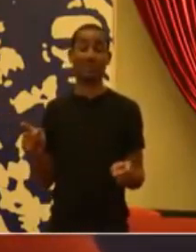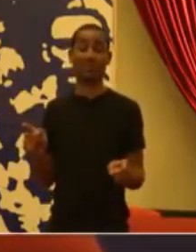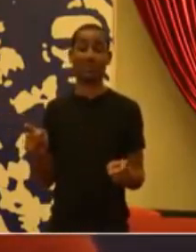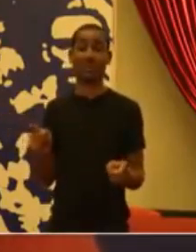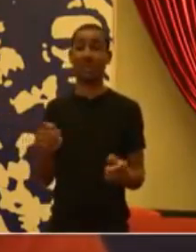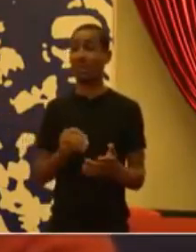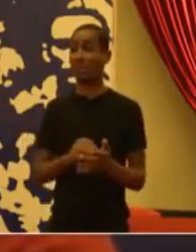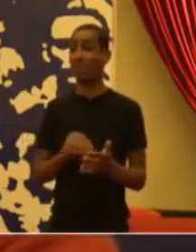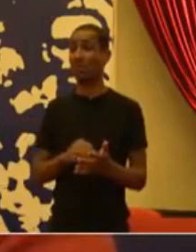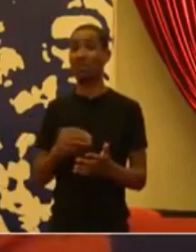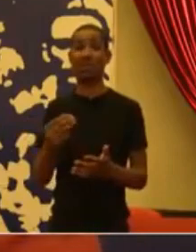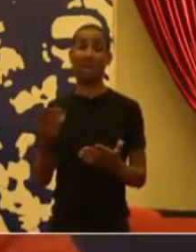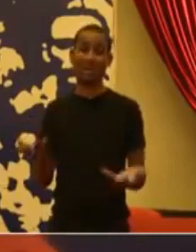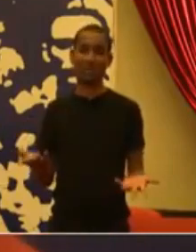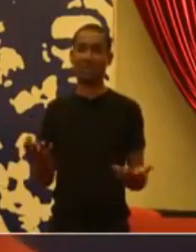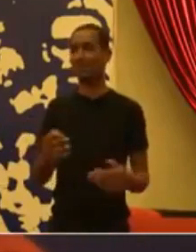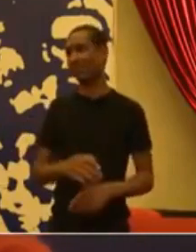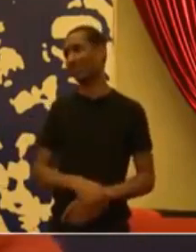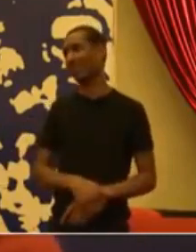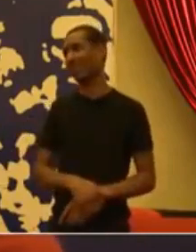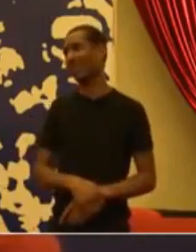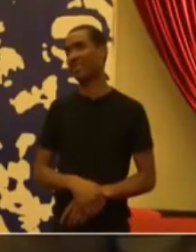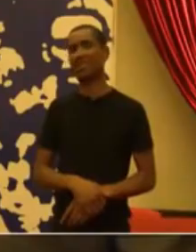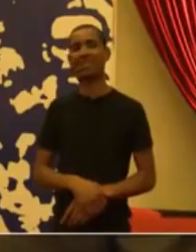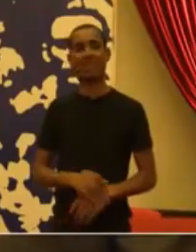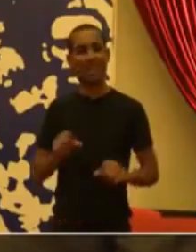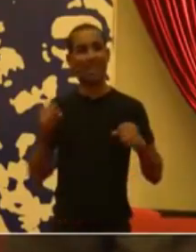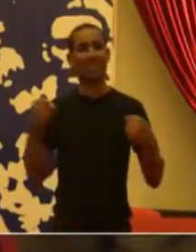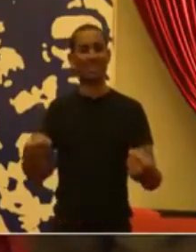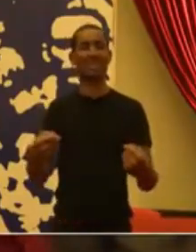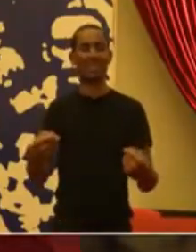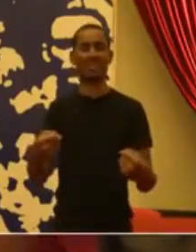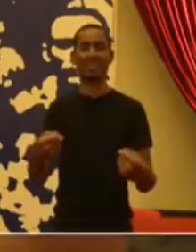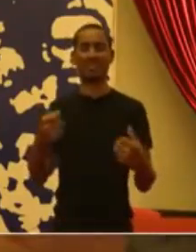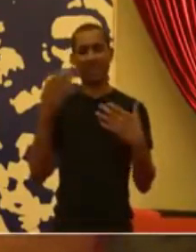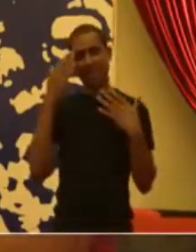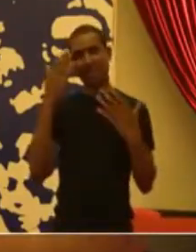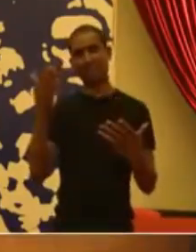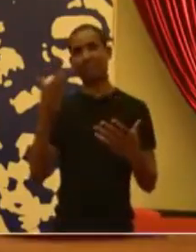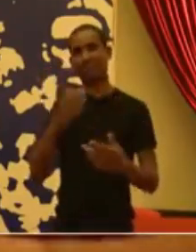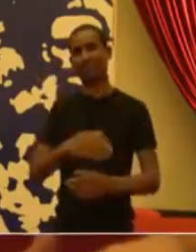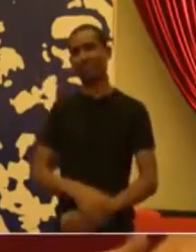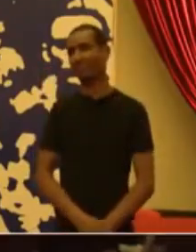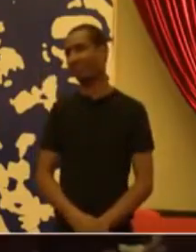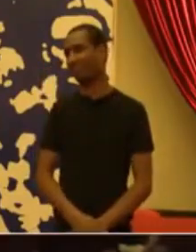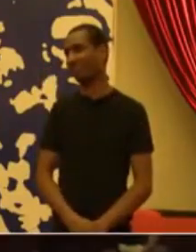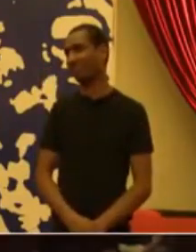faltam 30 segundos, é isso. Resistência, é isso. Obrigada.